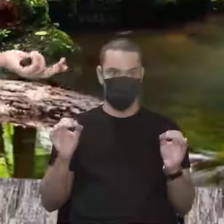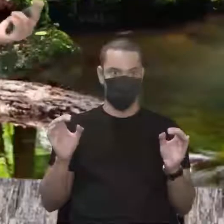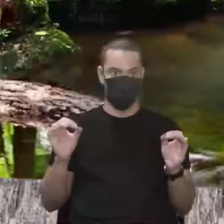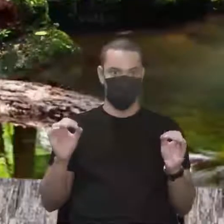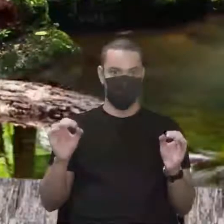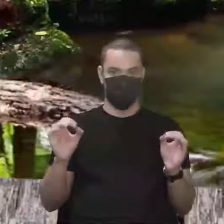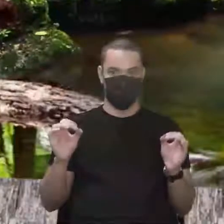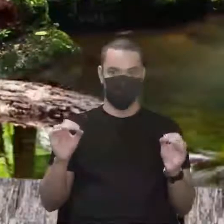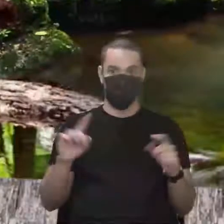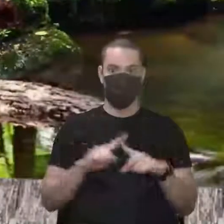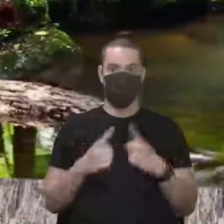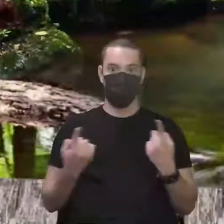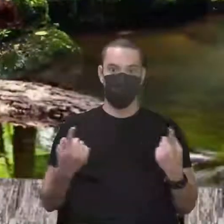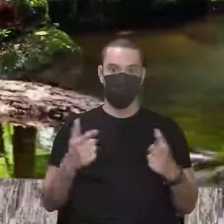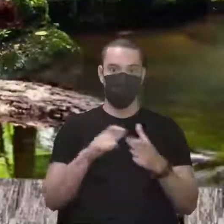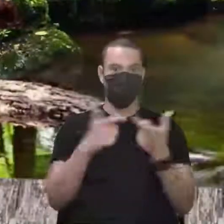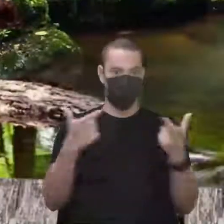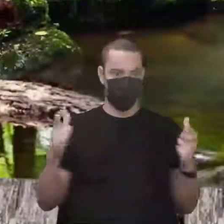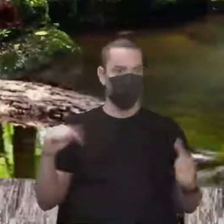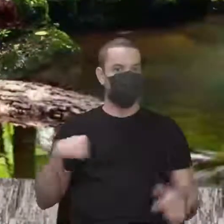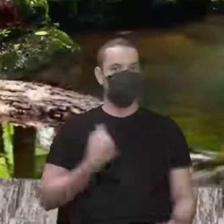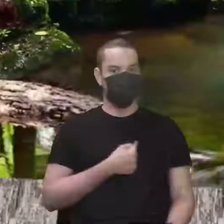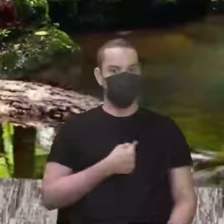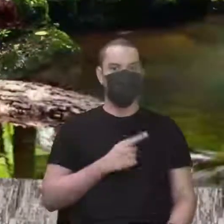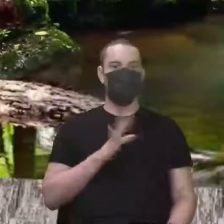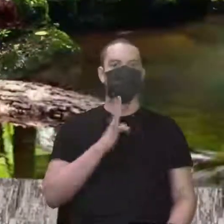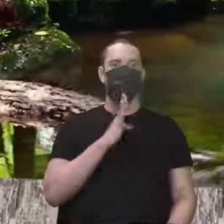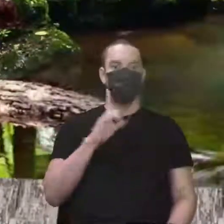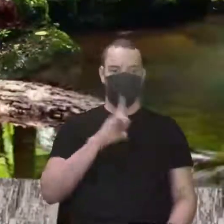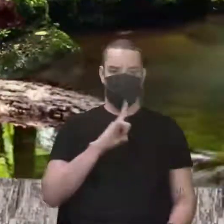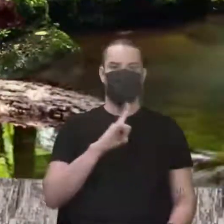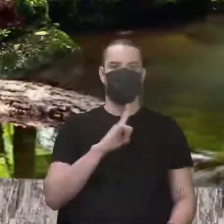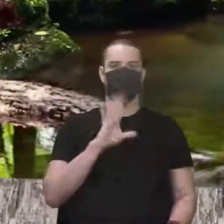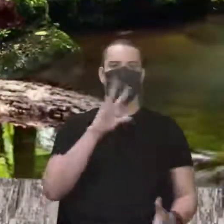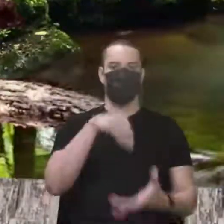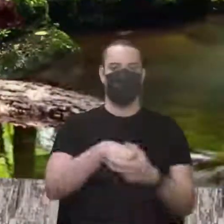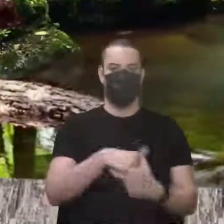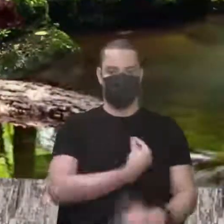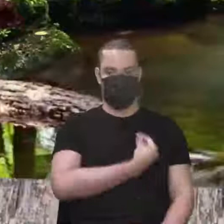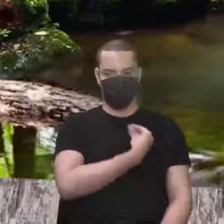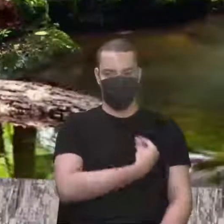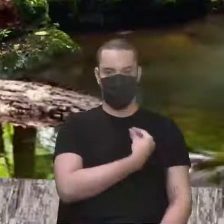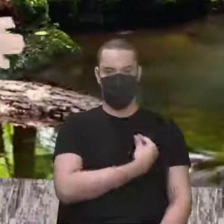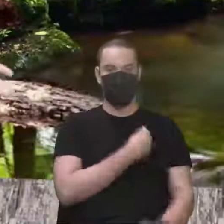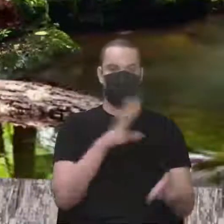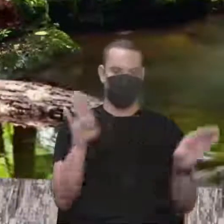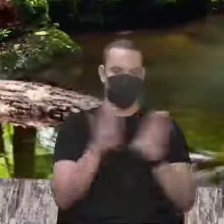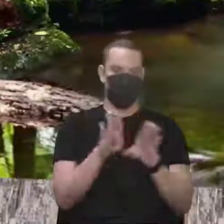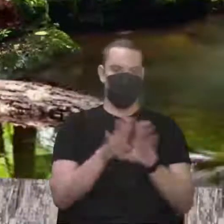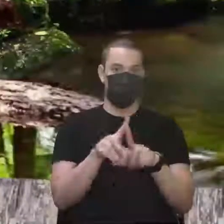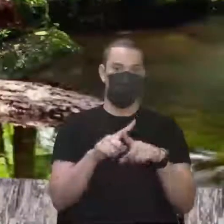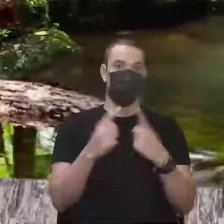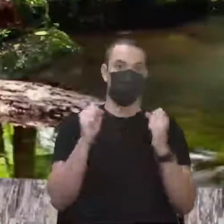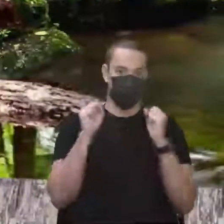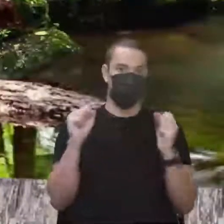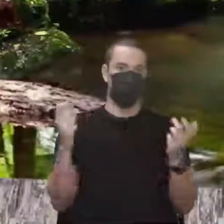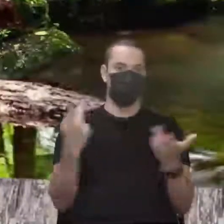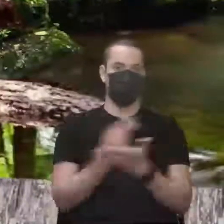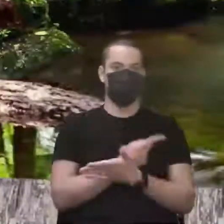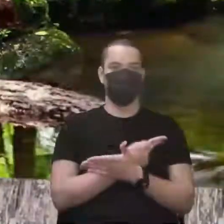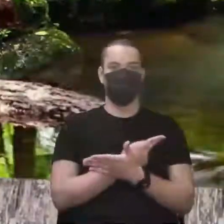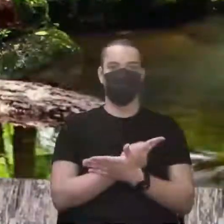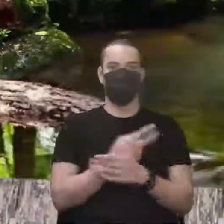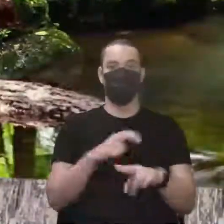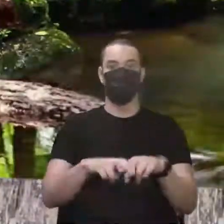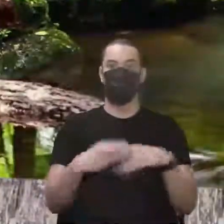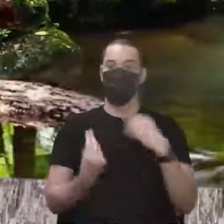plasmídio. A maioria das bactérias que a gente conhece, a gente já tem, né, essa estrutura do plasmídio presente aí também. A gente pode ter esses eventos. Então, como